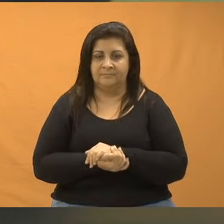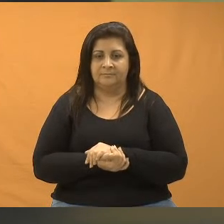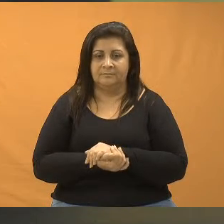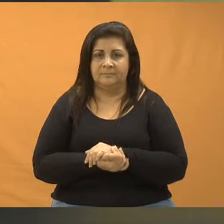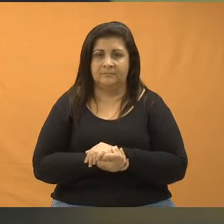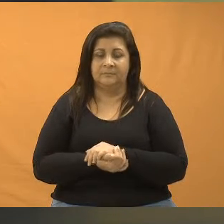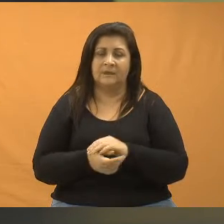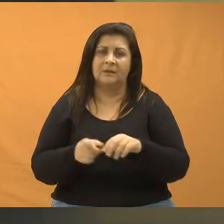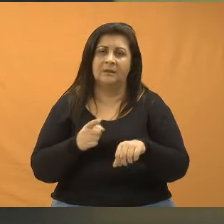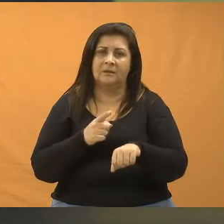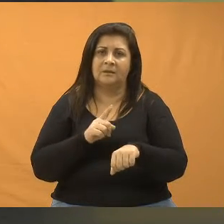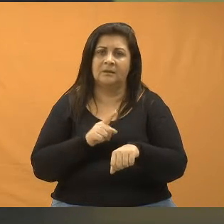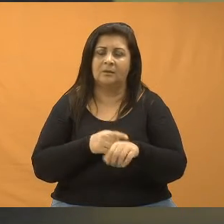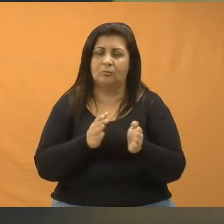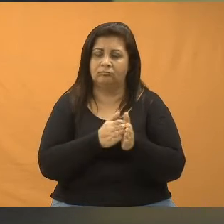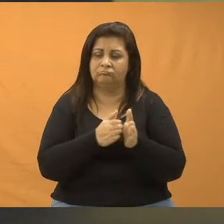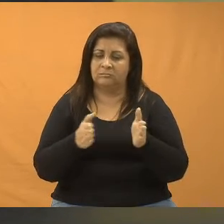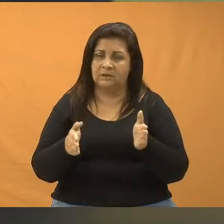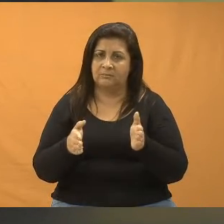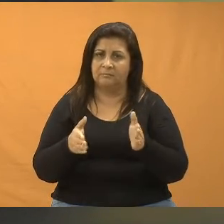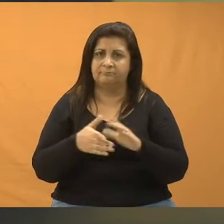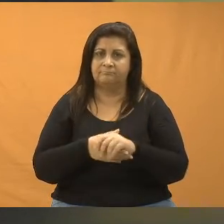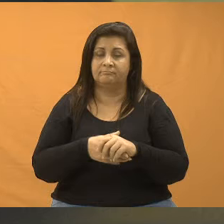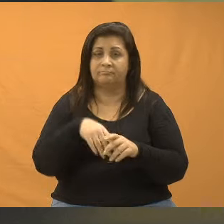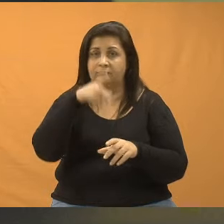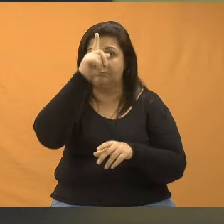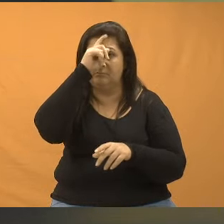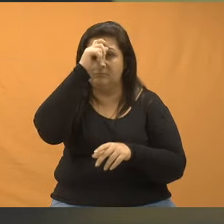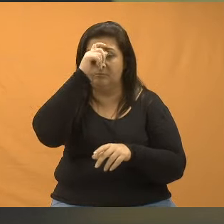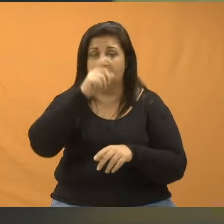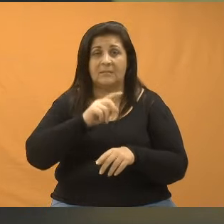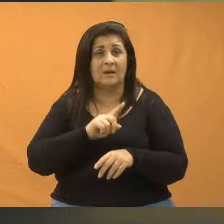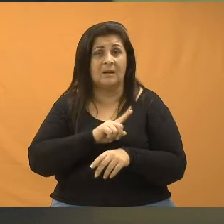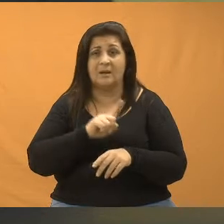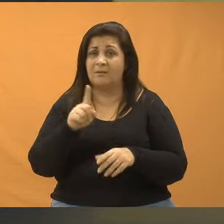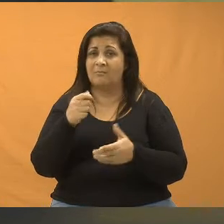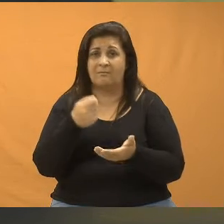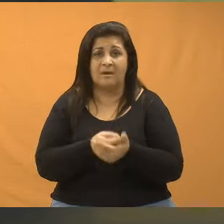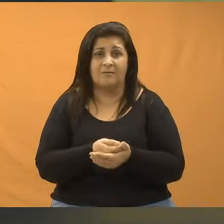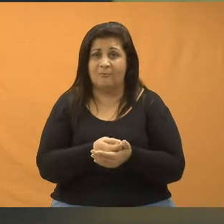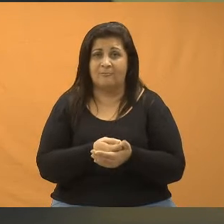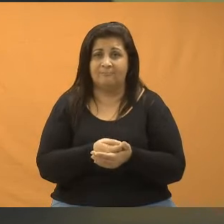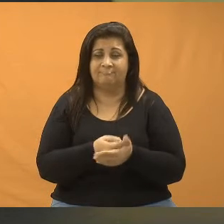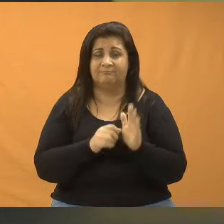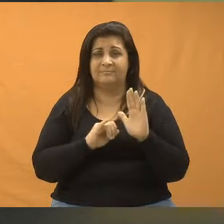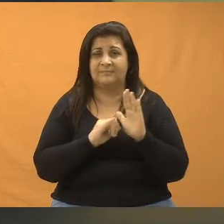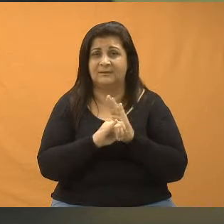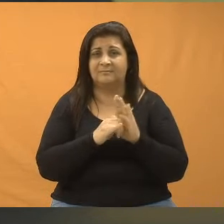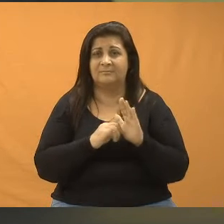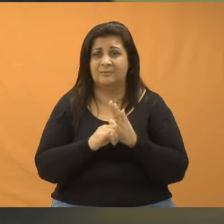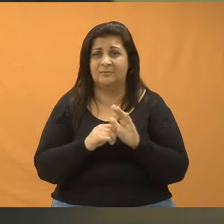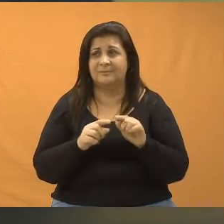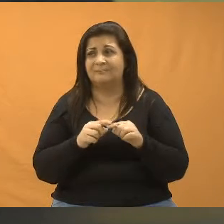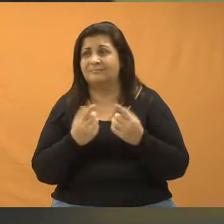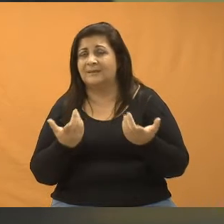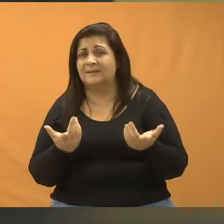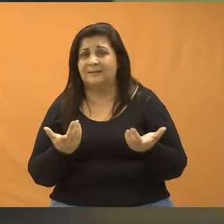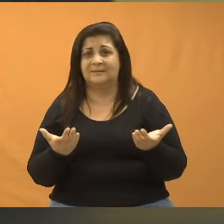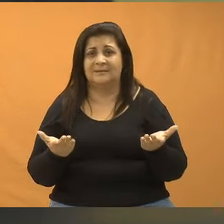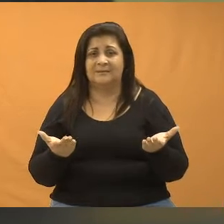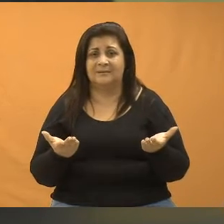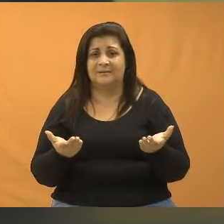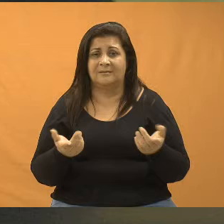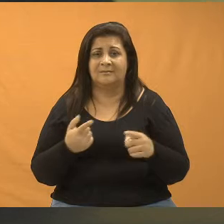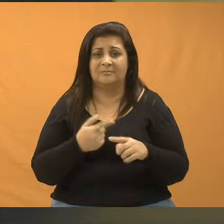Nesse período, a Santa Casa não pagou esses impostos, mas também era questionável, porque ela